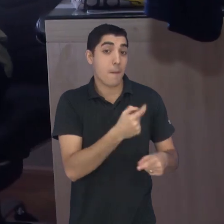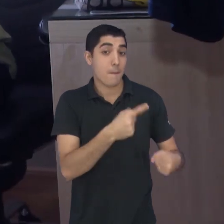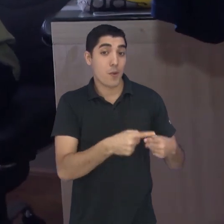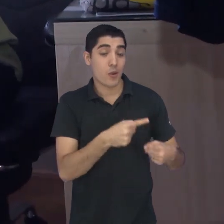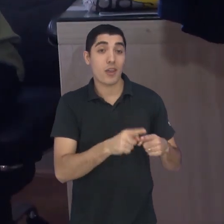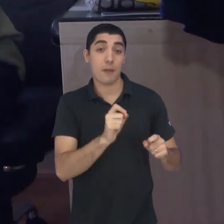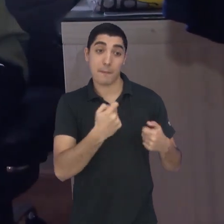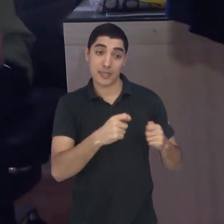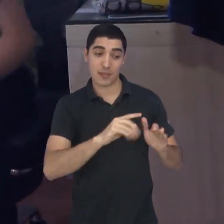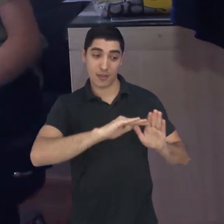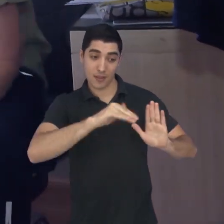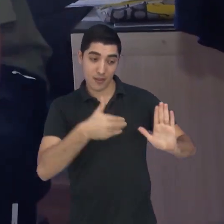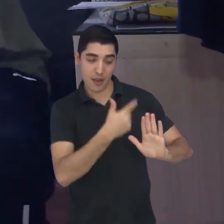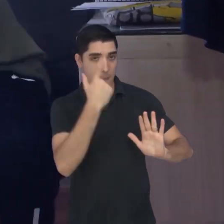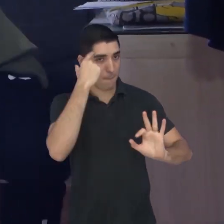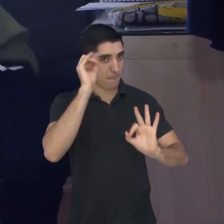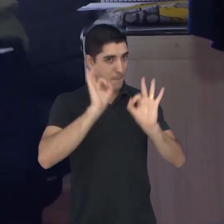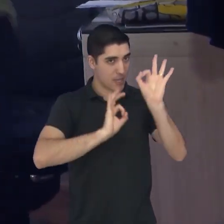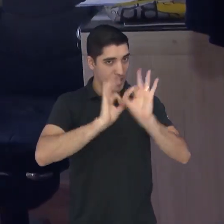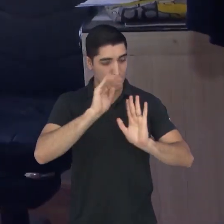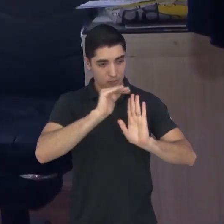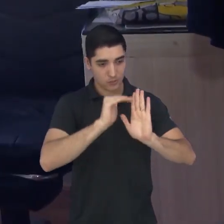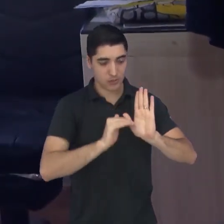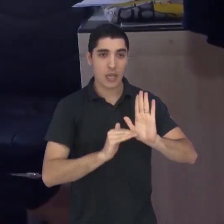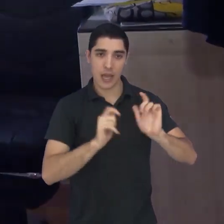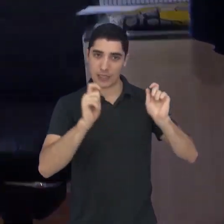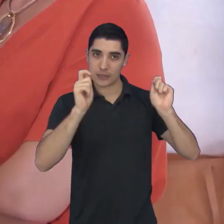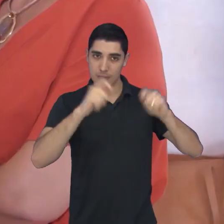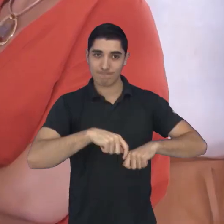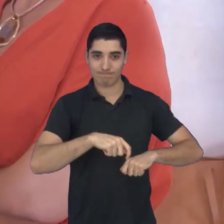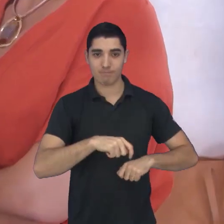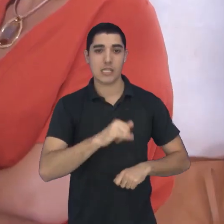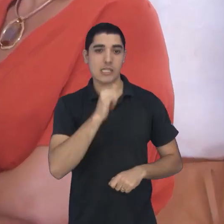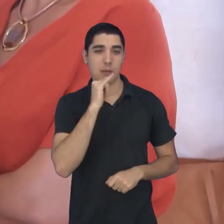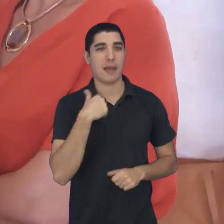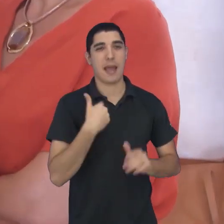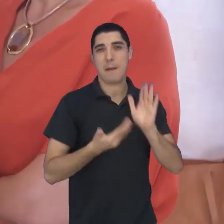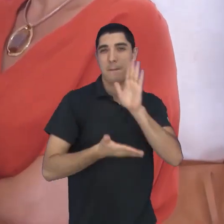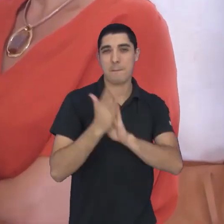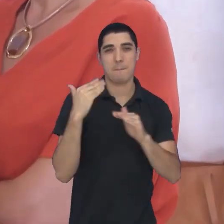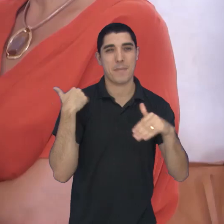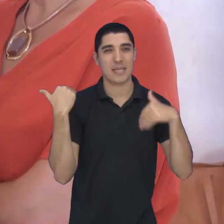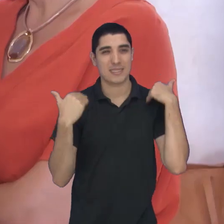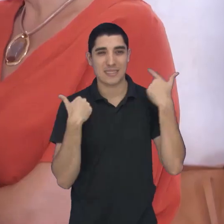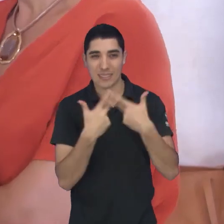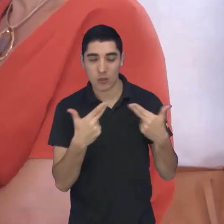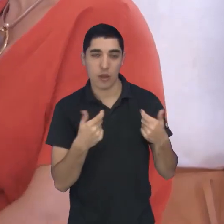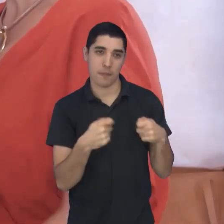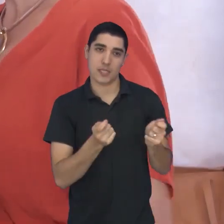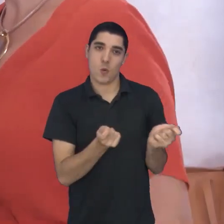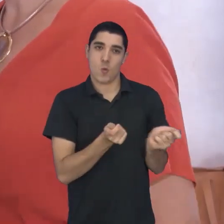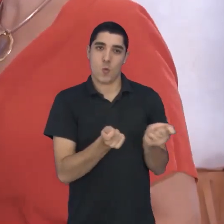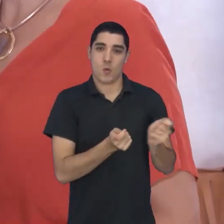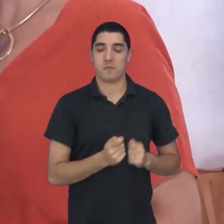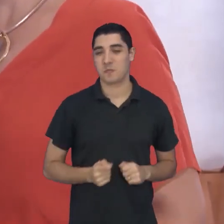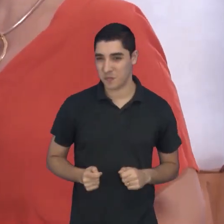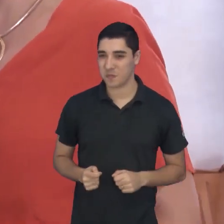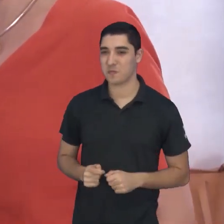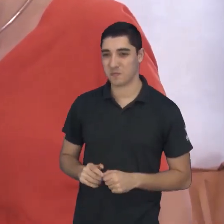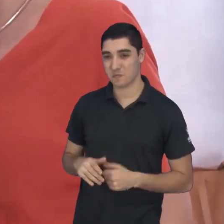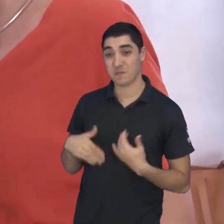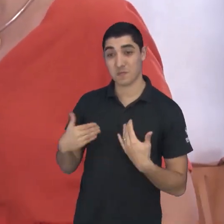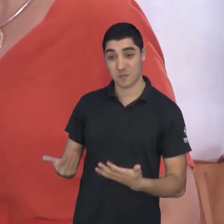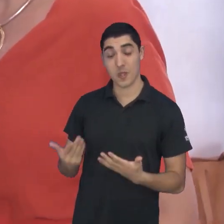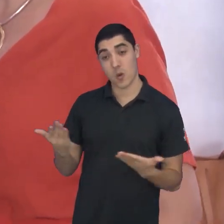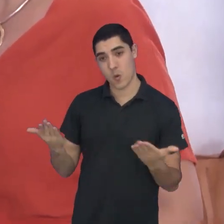de um planejamento. Então, isso dá uma reviravolta, sim, sabe? Saidinhas, passeios, tudo é meio controlado. Michele, a gente está falando